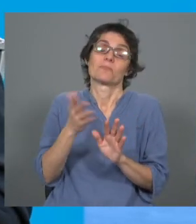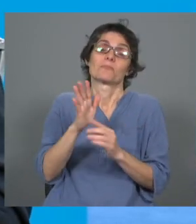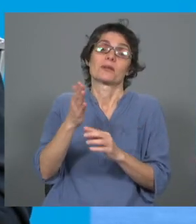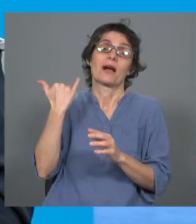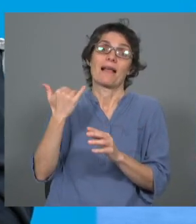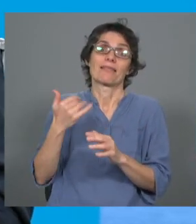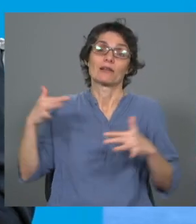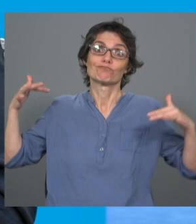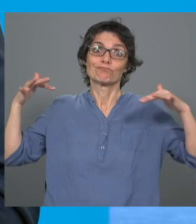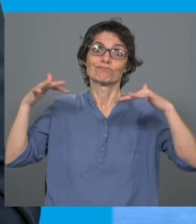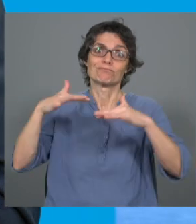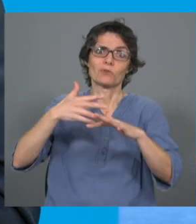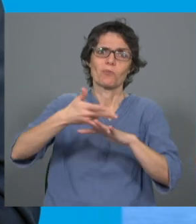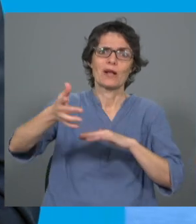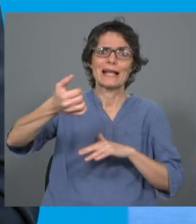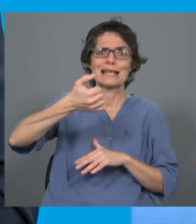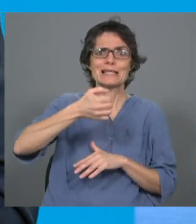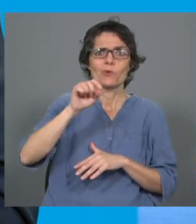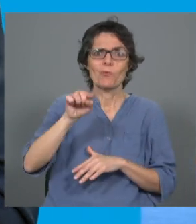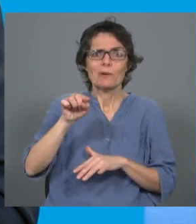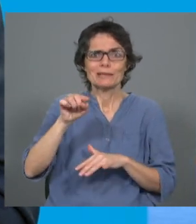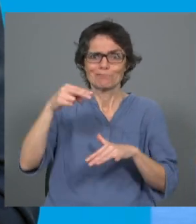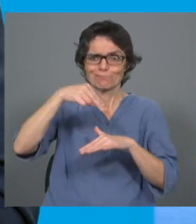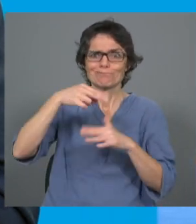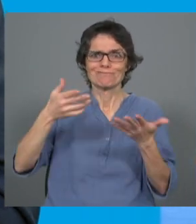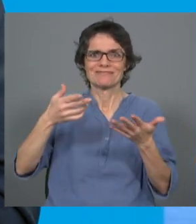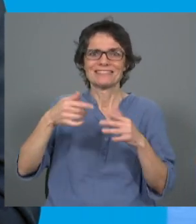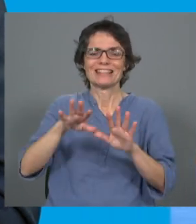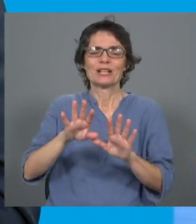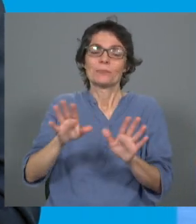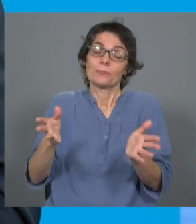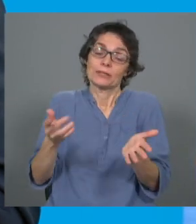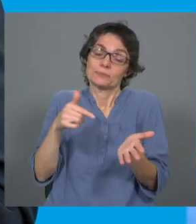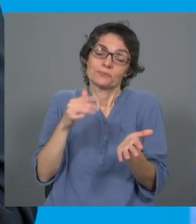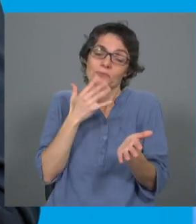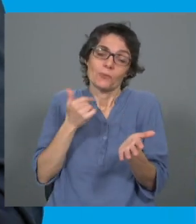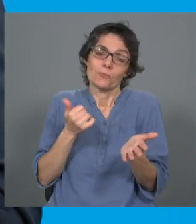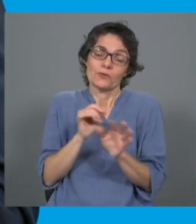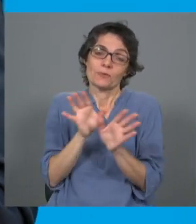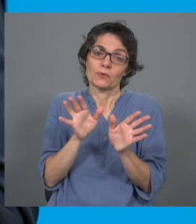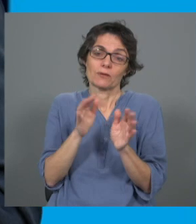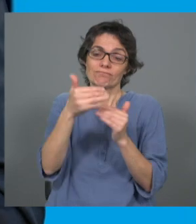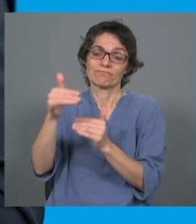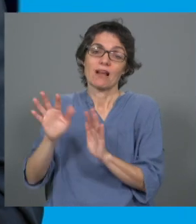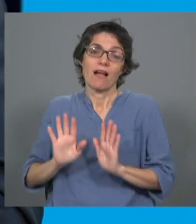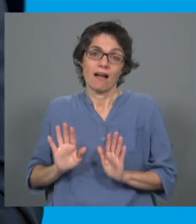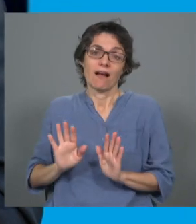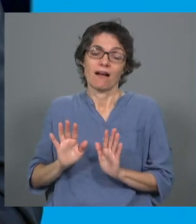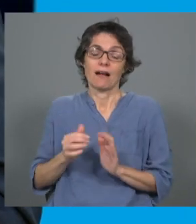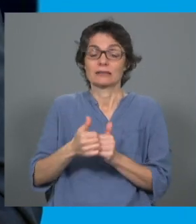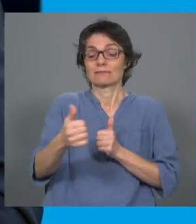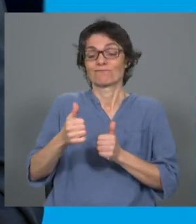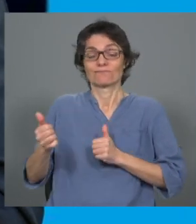acólitos presentes, isso não será possível, até porque, tendo em conta as limitações e os